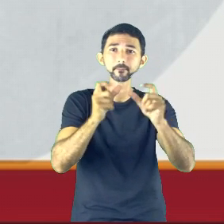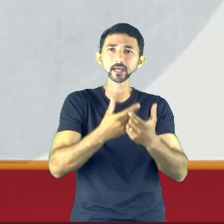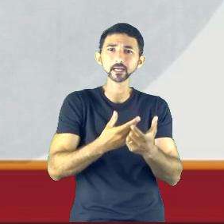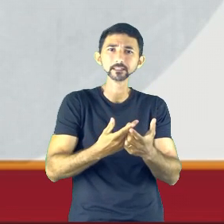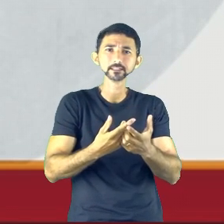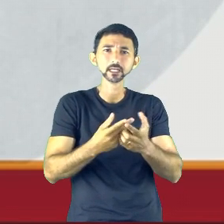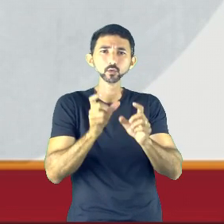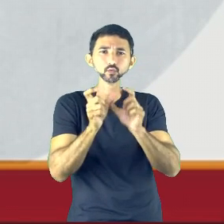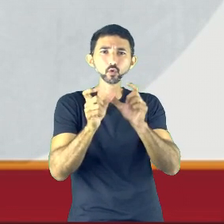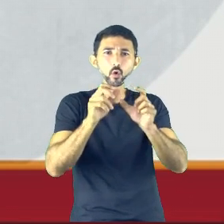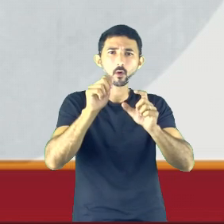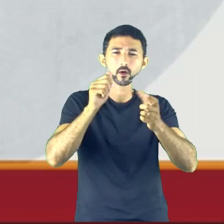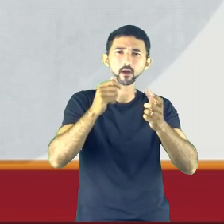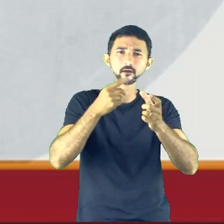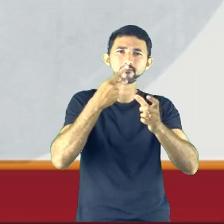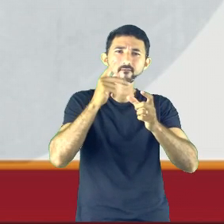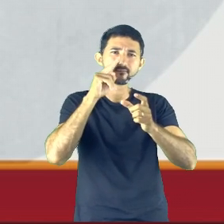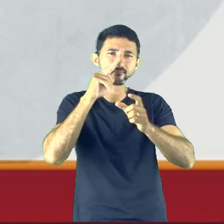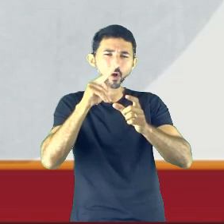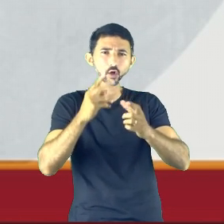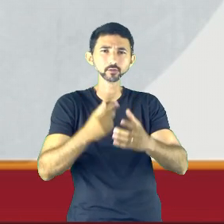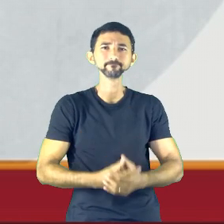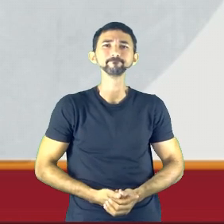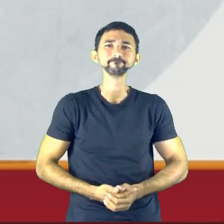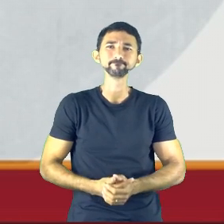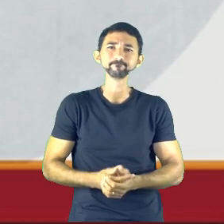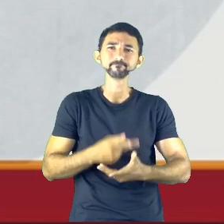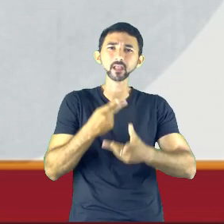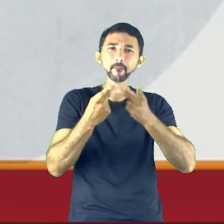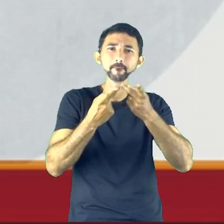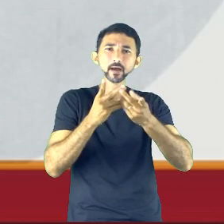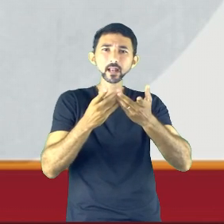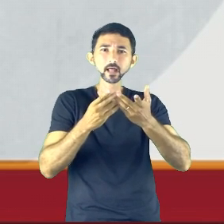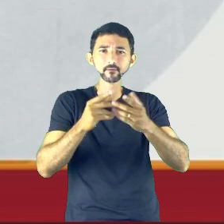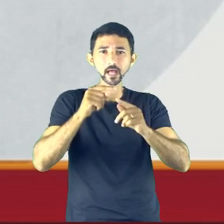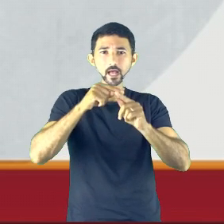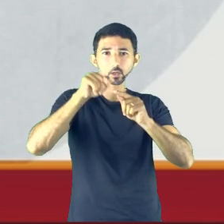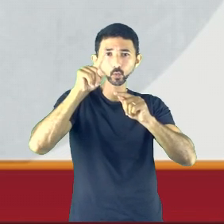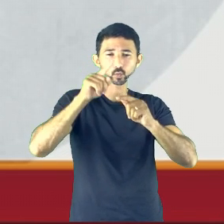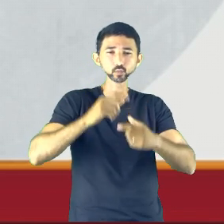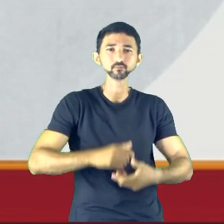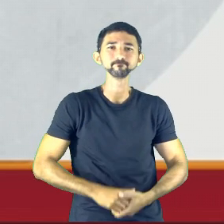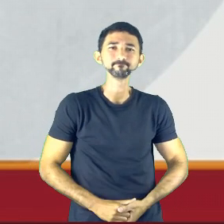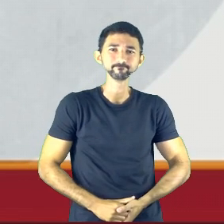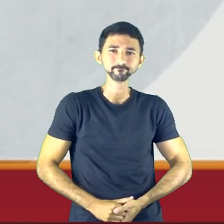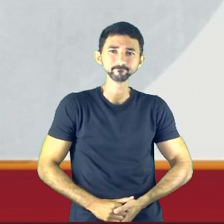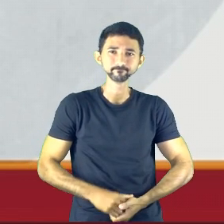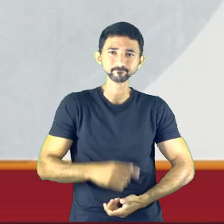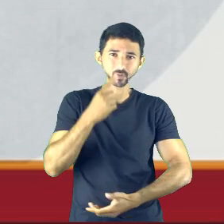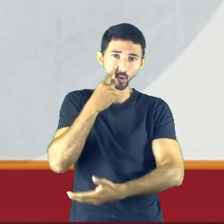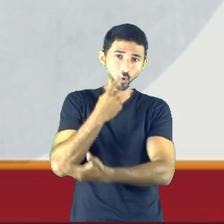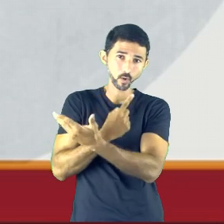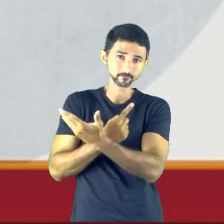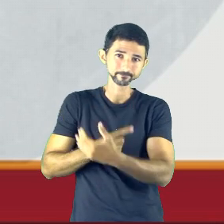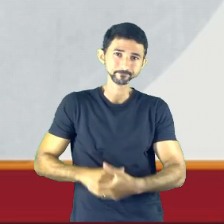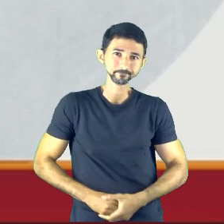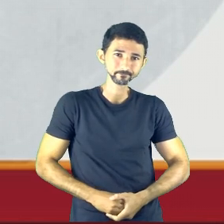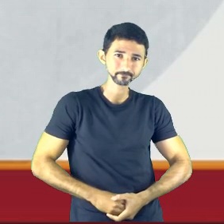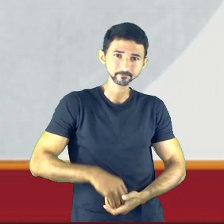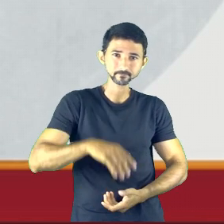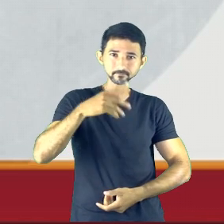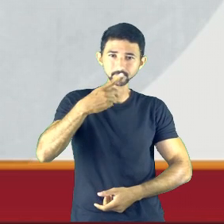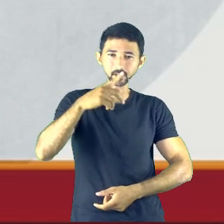é aberta, tem um som mais agudo. Daí a palavra, daí o nome do acento, tá bom? Observem só